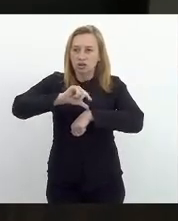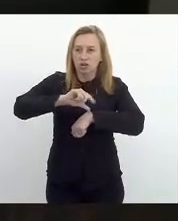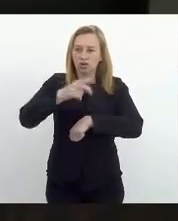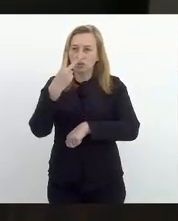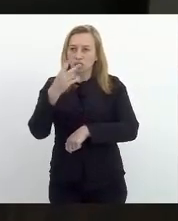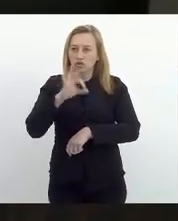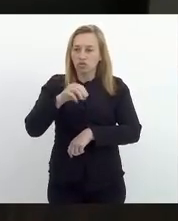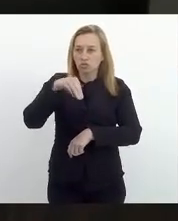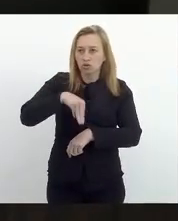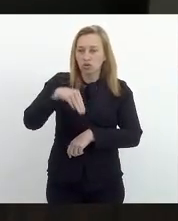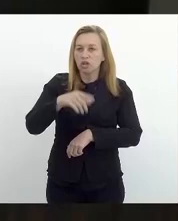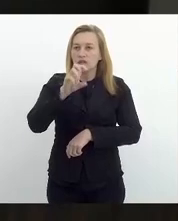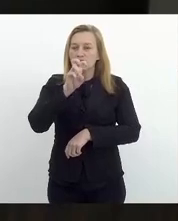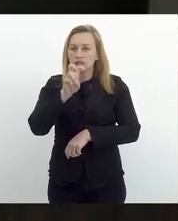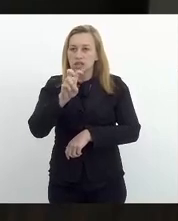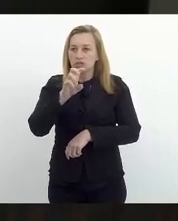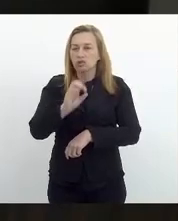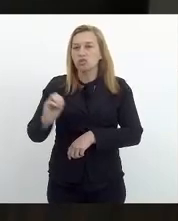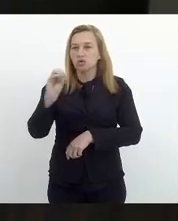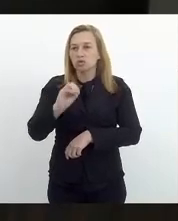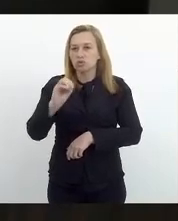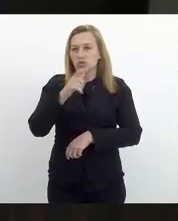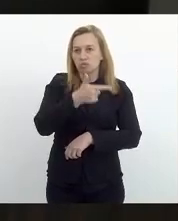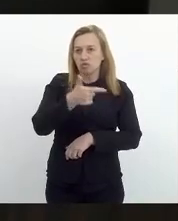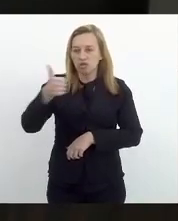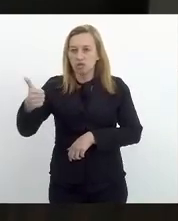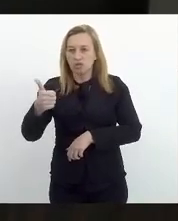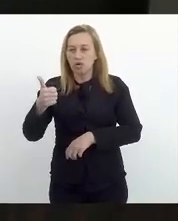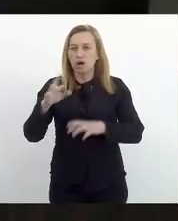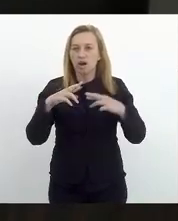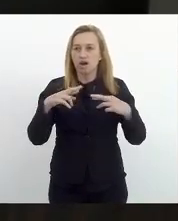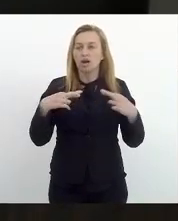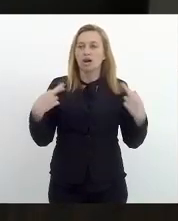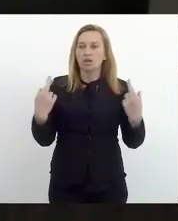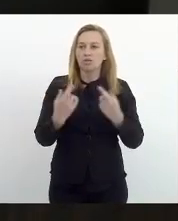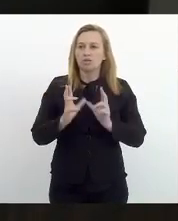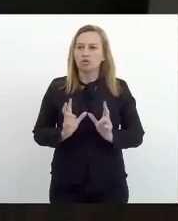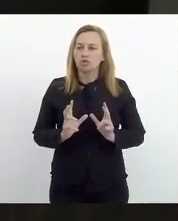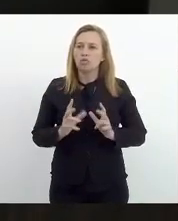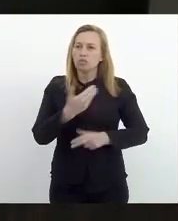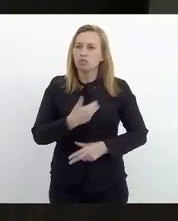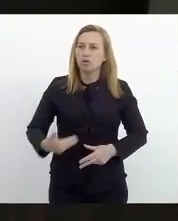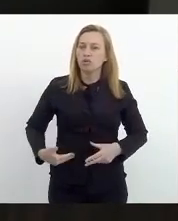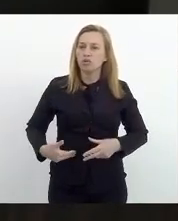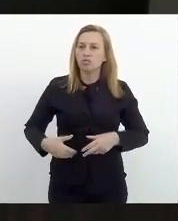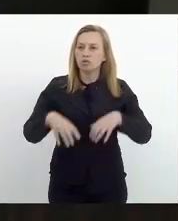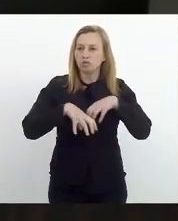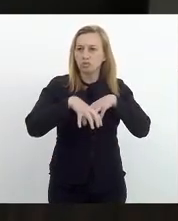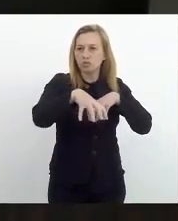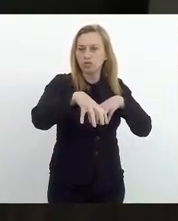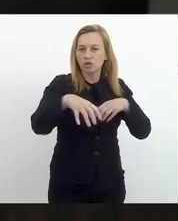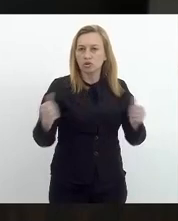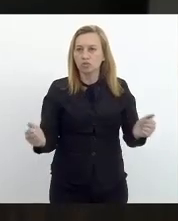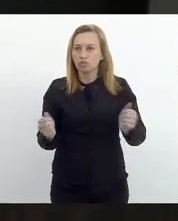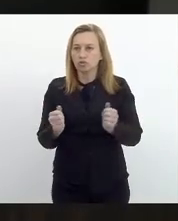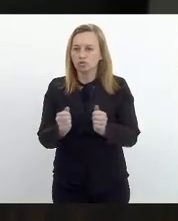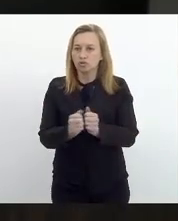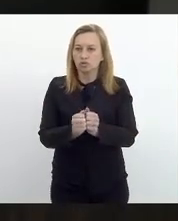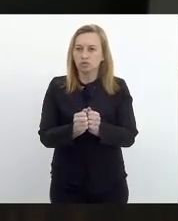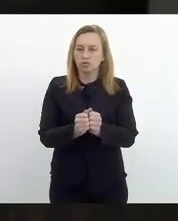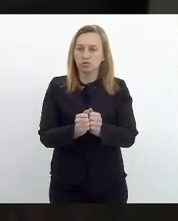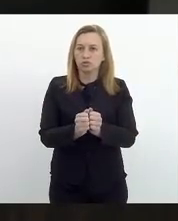dois minutos do dia cinco de Outubro 2021 audiência audiência pública sempre presencial em conjunto